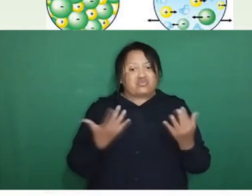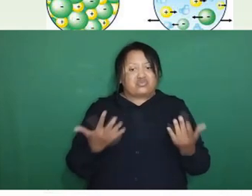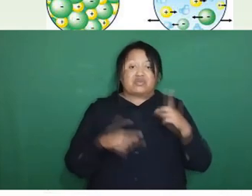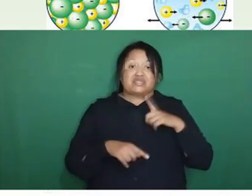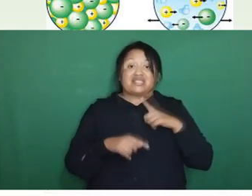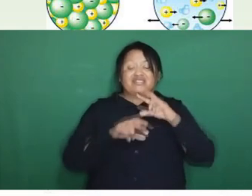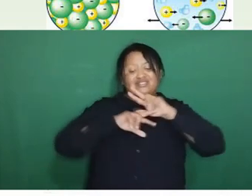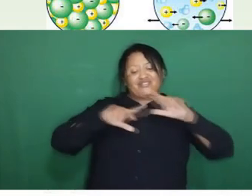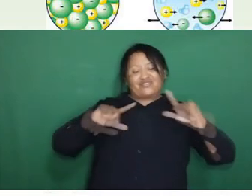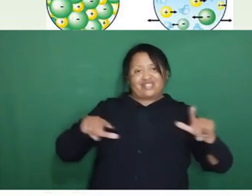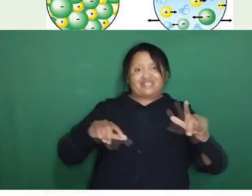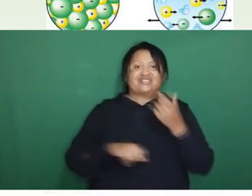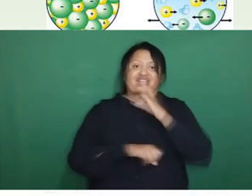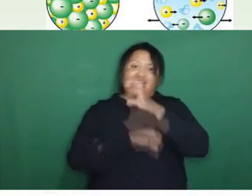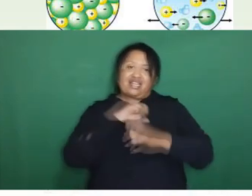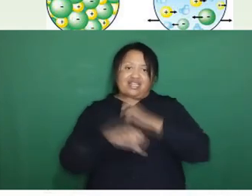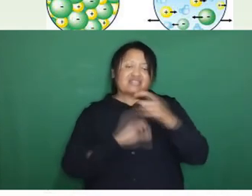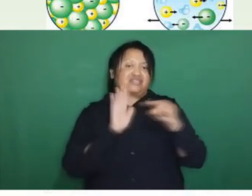diferença de eletronegatividade